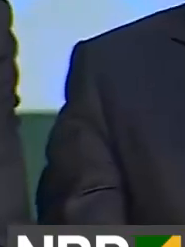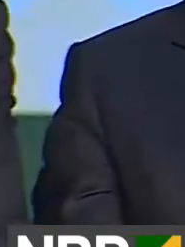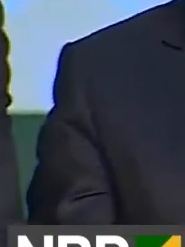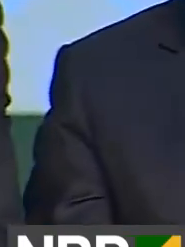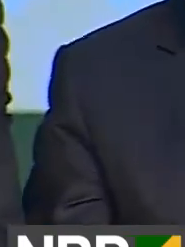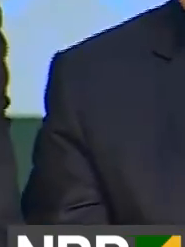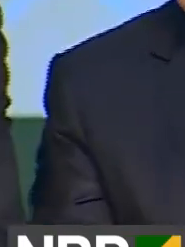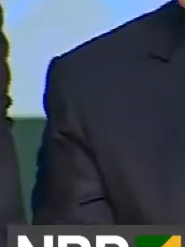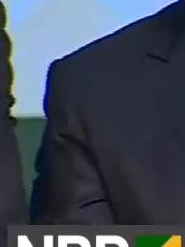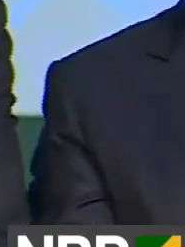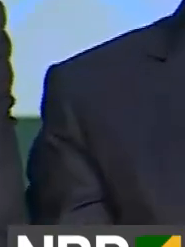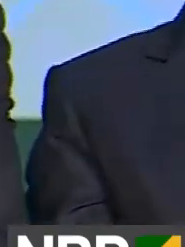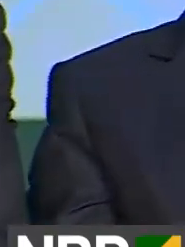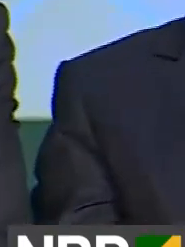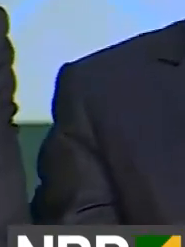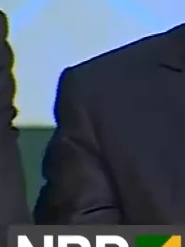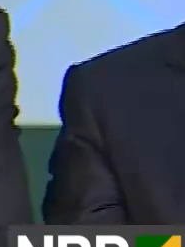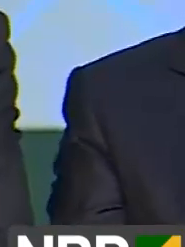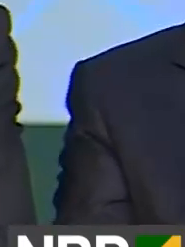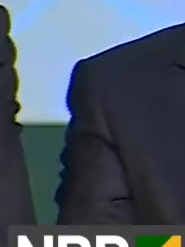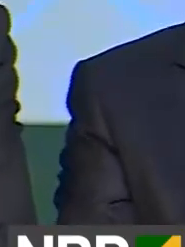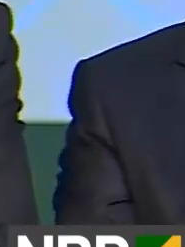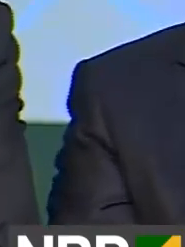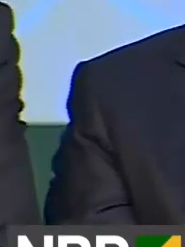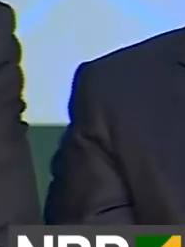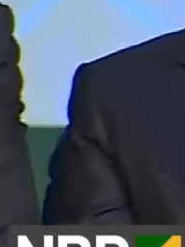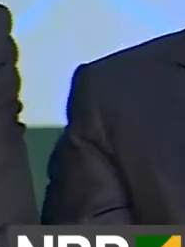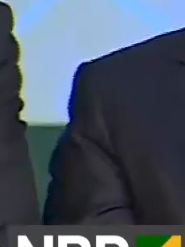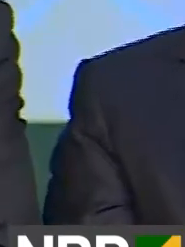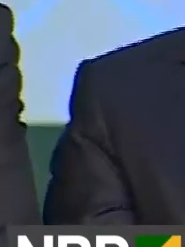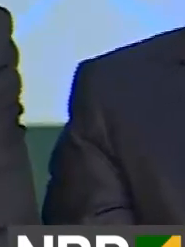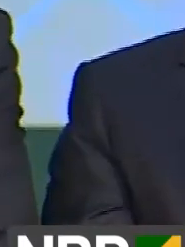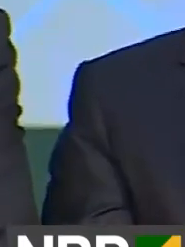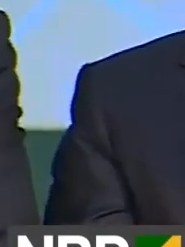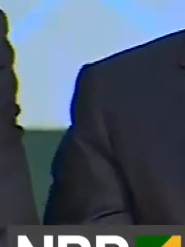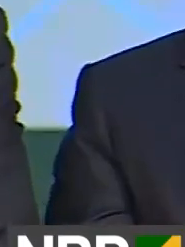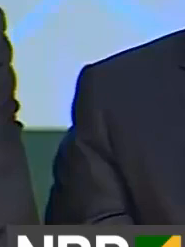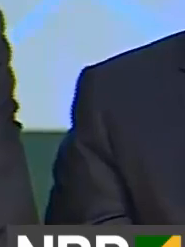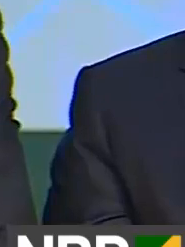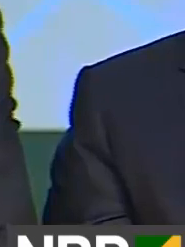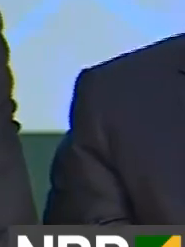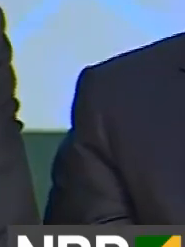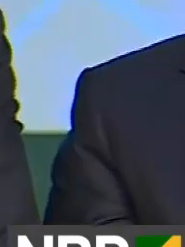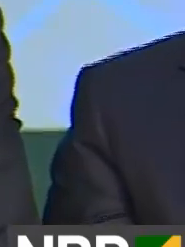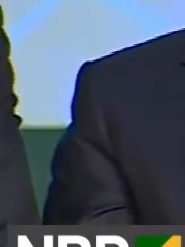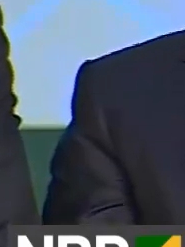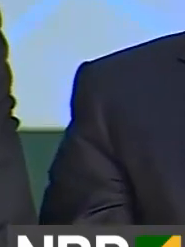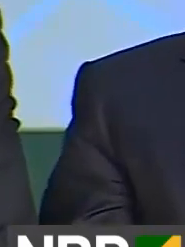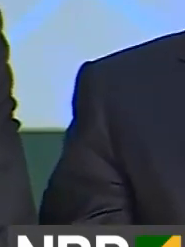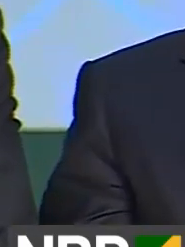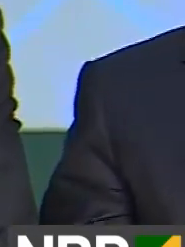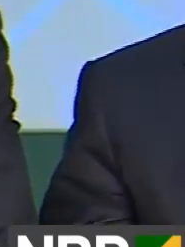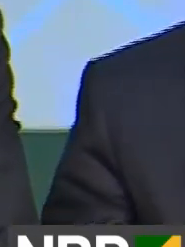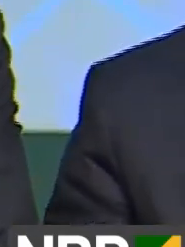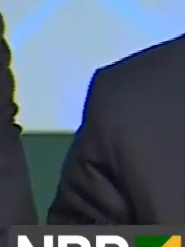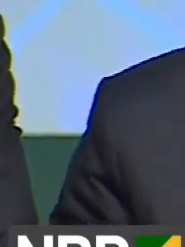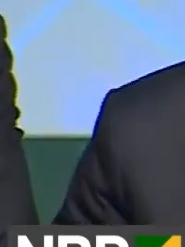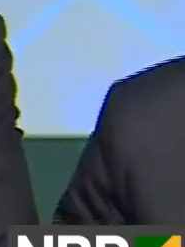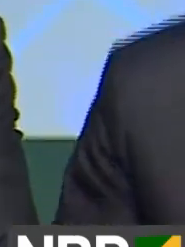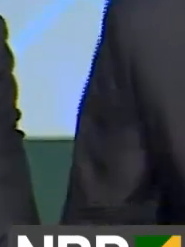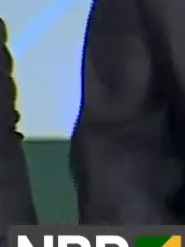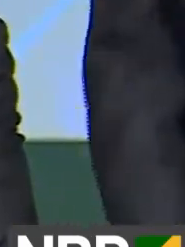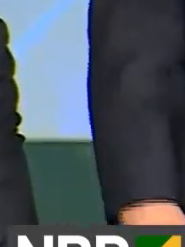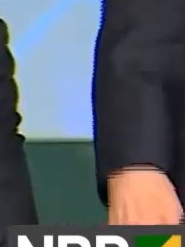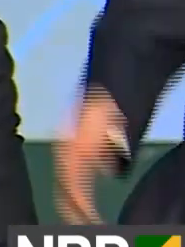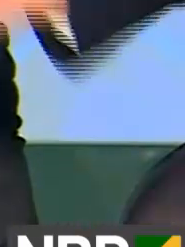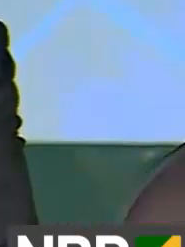Baldi e do vice-presidente do BRDE, Nelton Fausto de Conto, assinam o ato